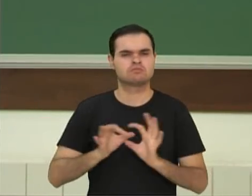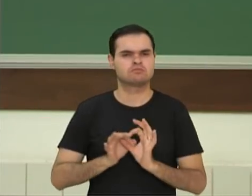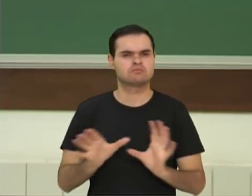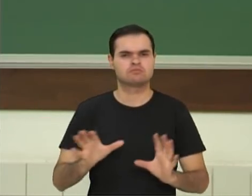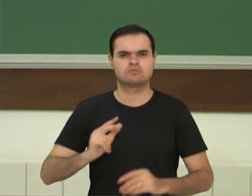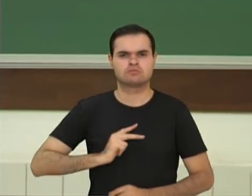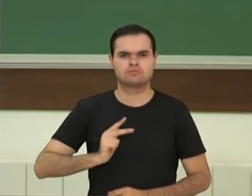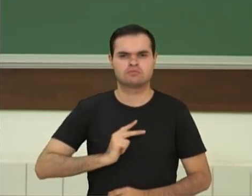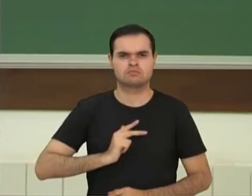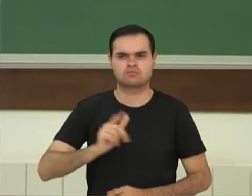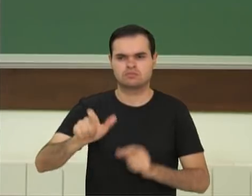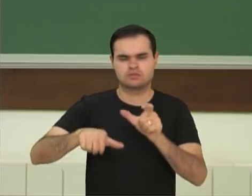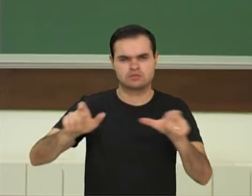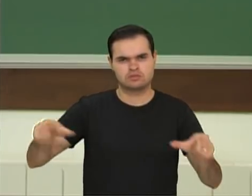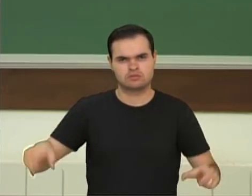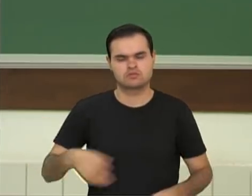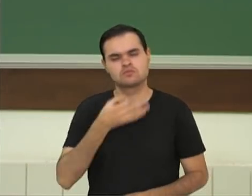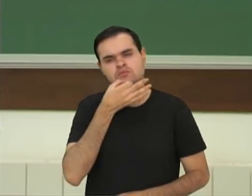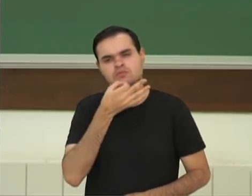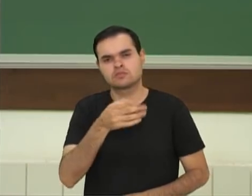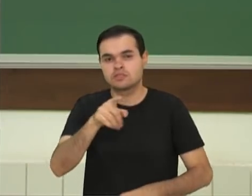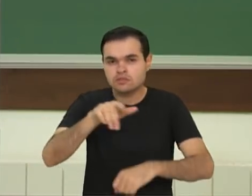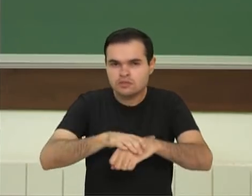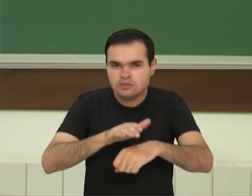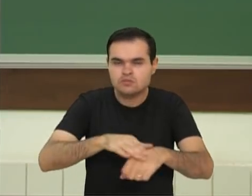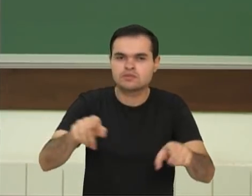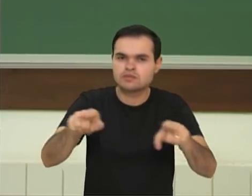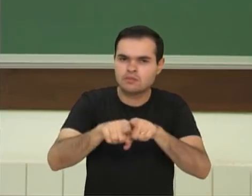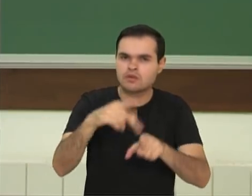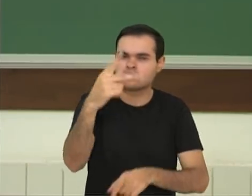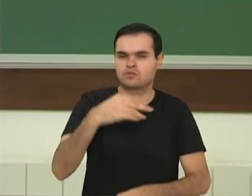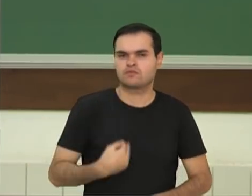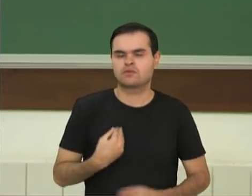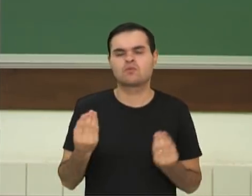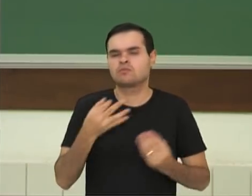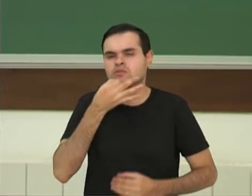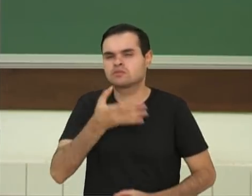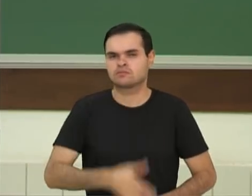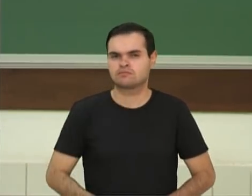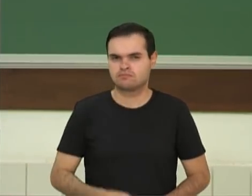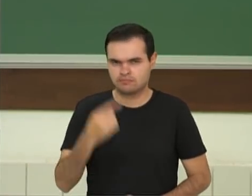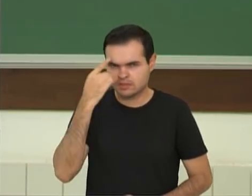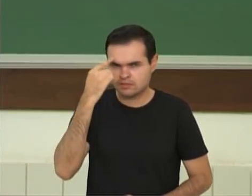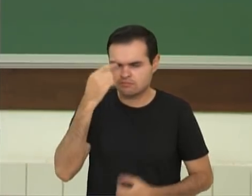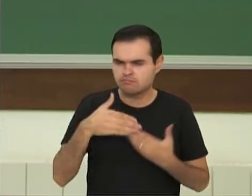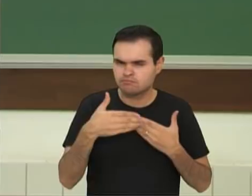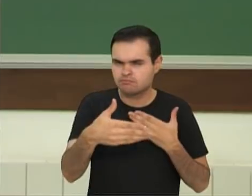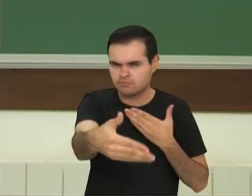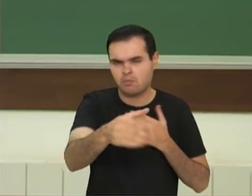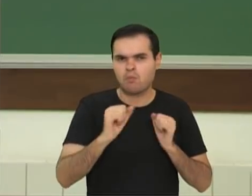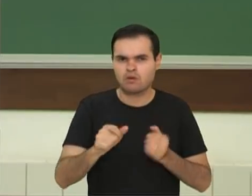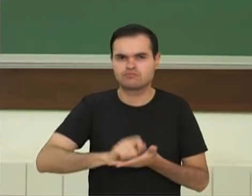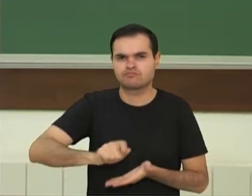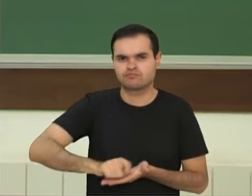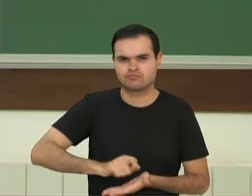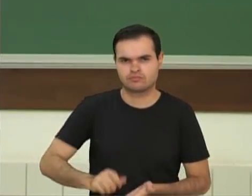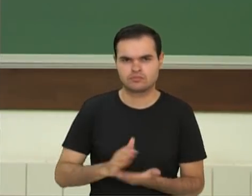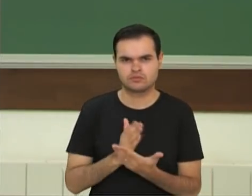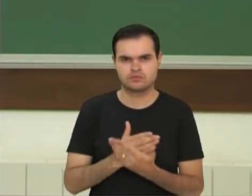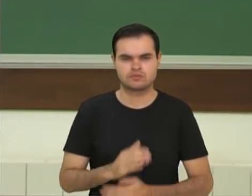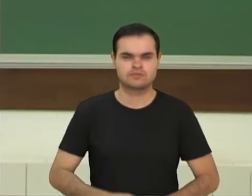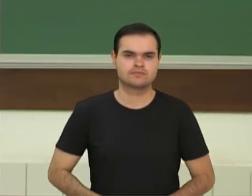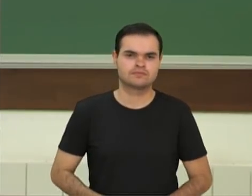vida particular das pessoas? Inclusive da sua. O que você acha sobre isso? Pensou? Vai pensando, pode ir registrando no seu